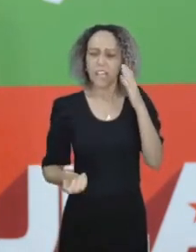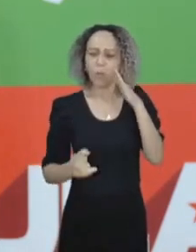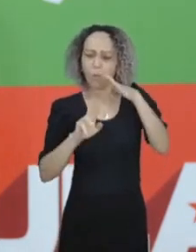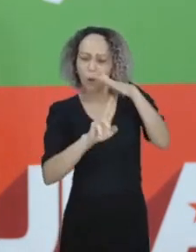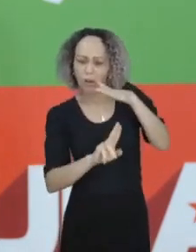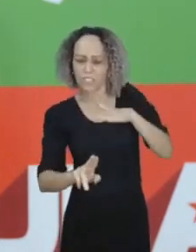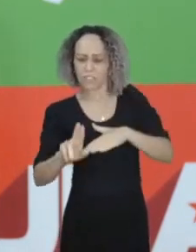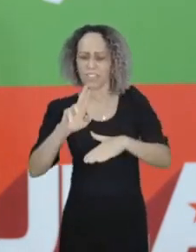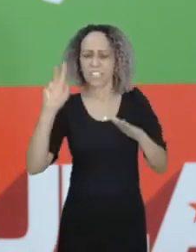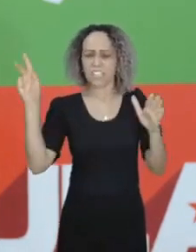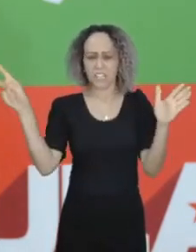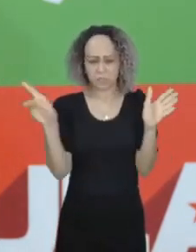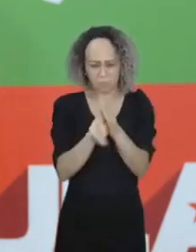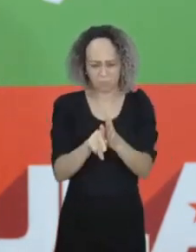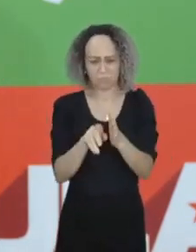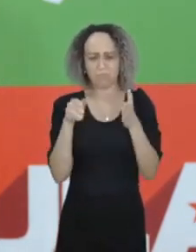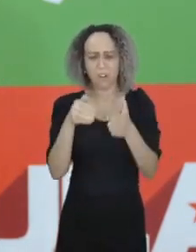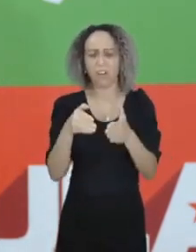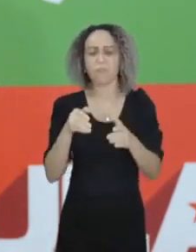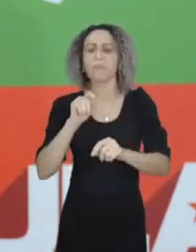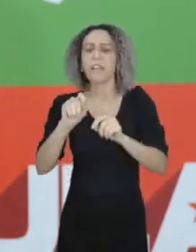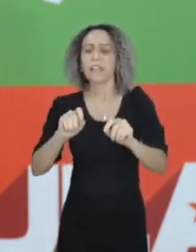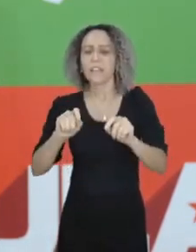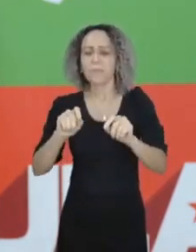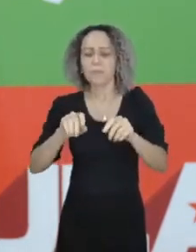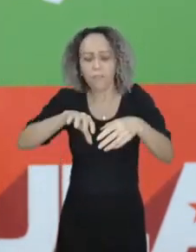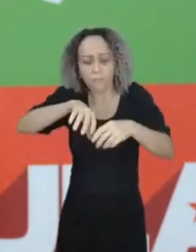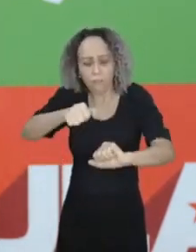melhor os ossos profissionais de segurança pública